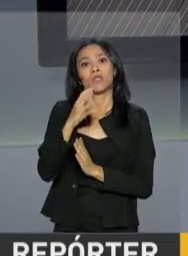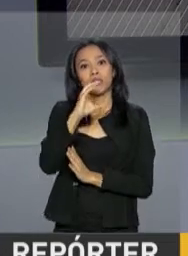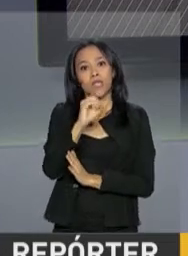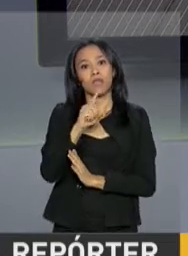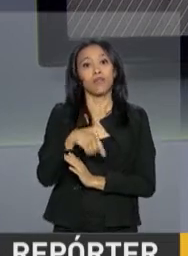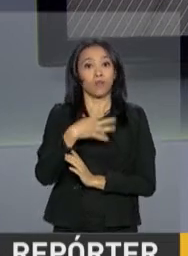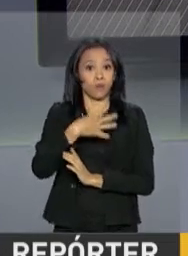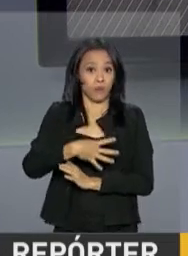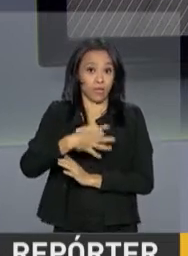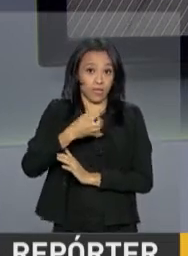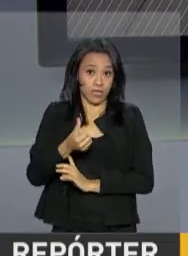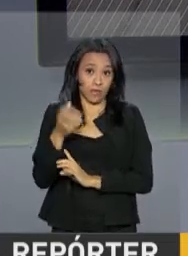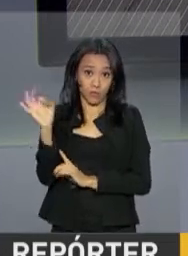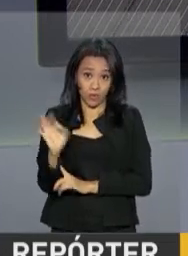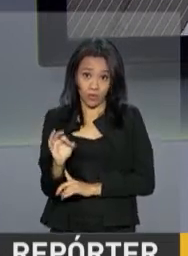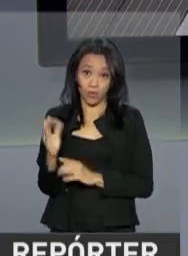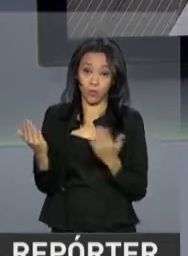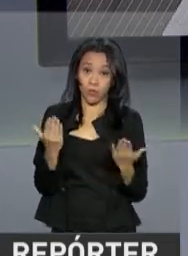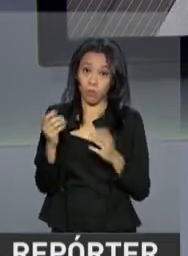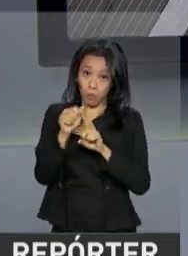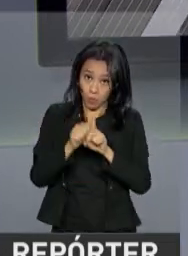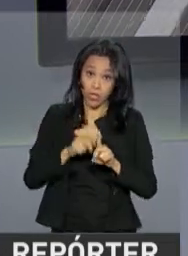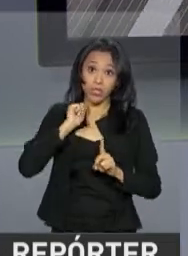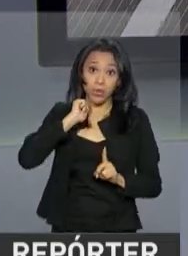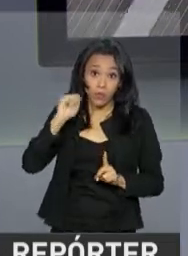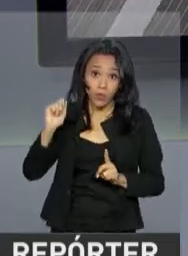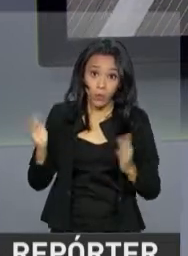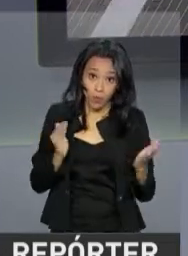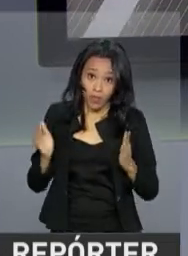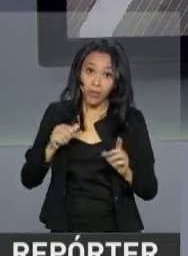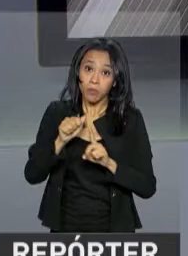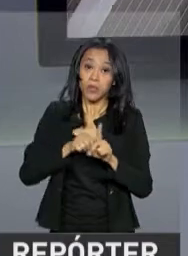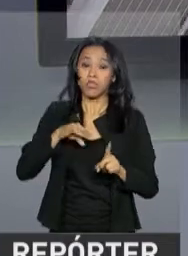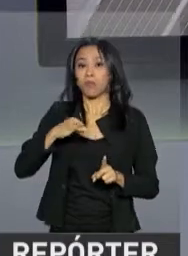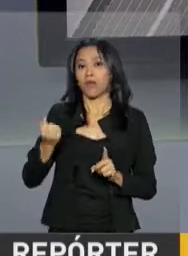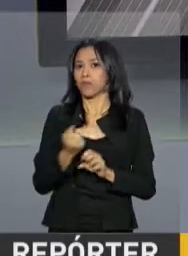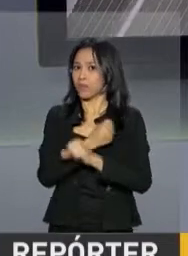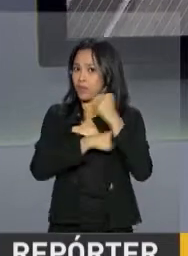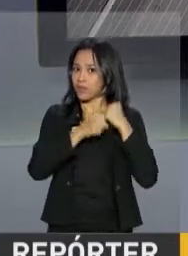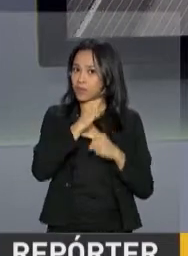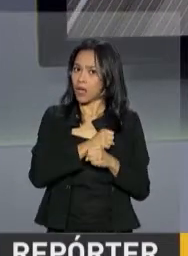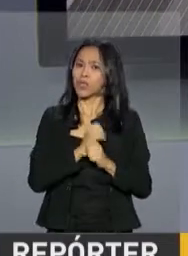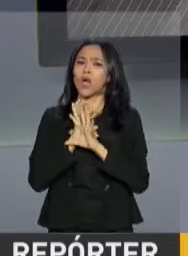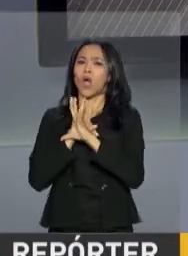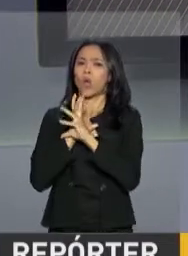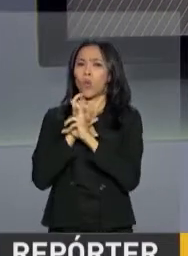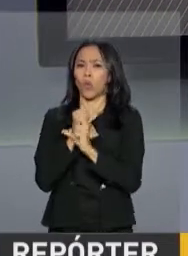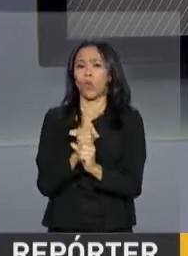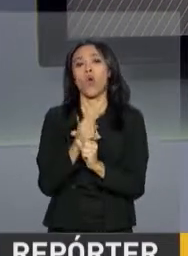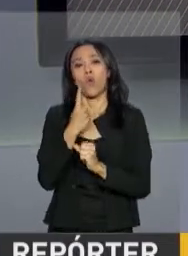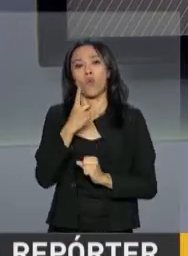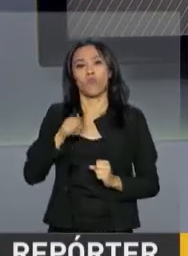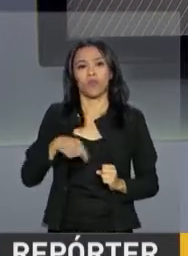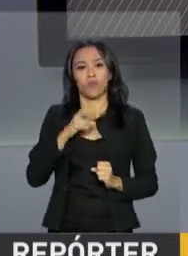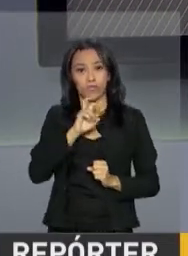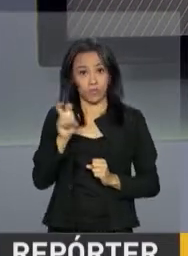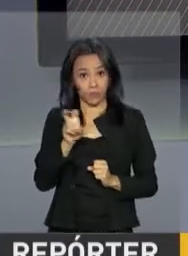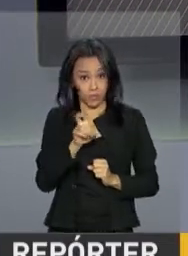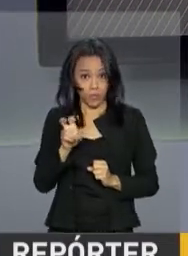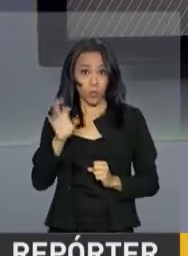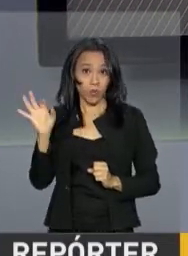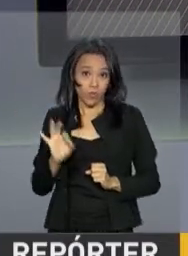em abril na comparação com março no ano na mesma comparação o resultado acumulado chega a 1,55 por cento